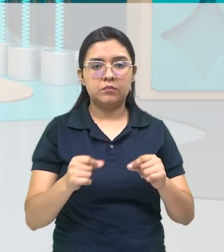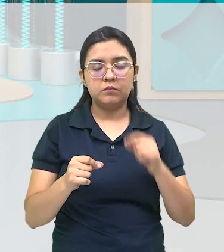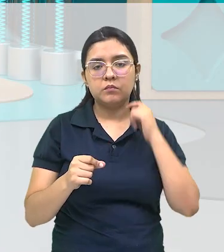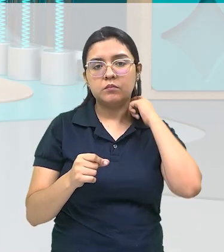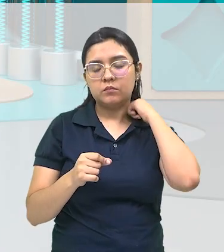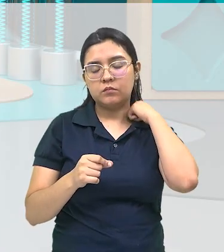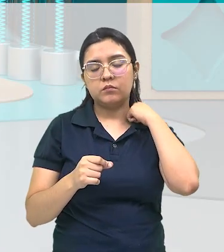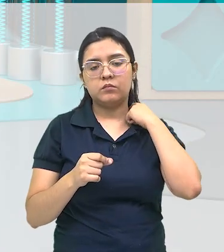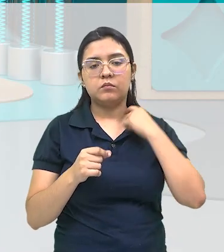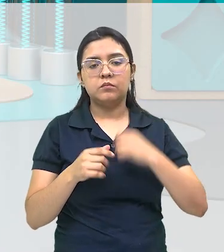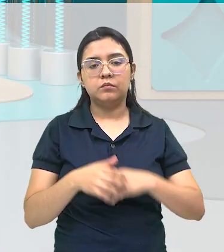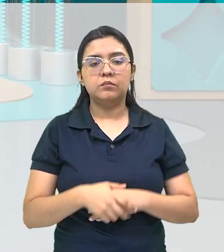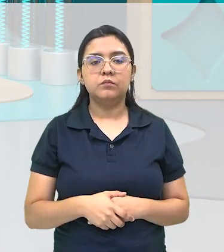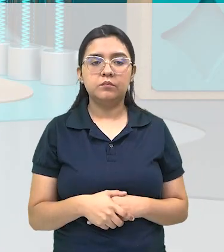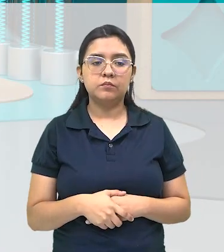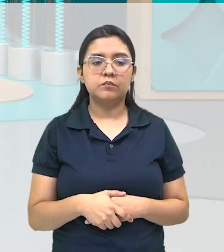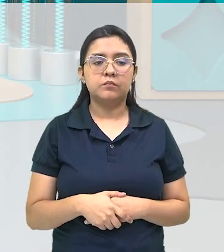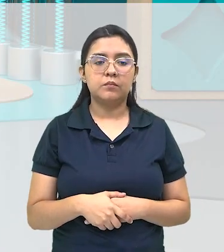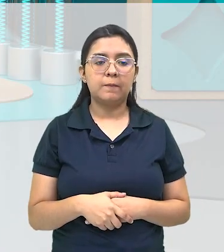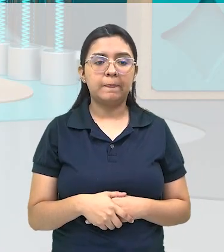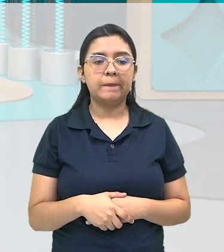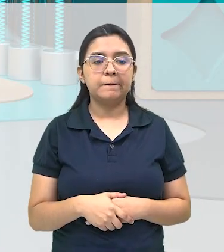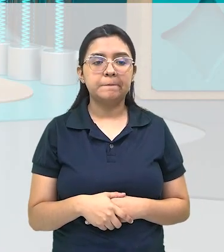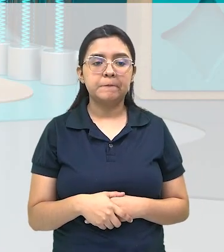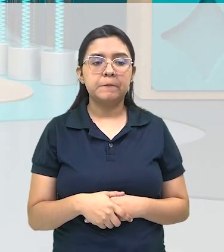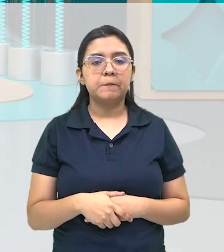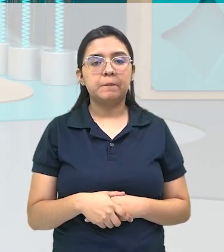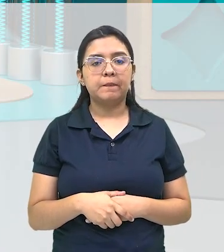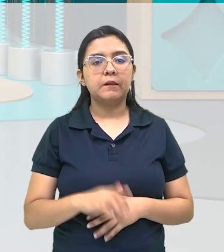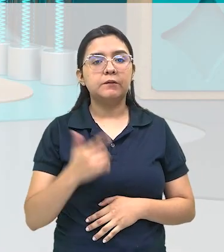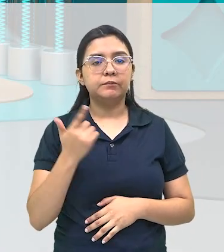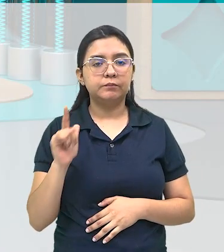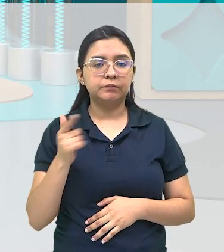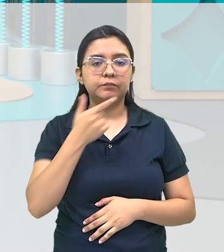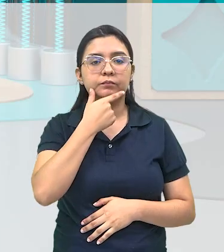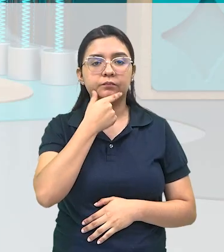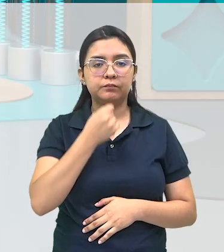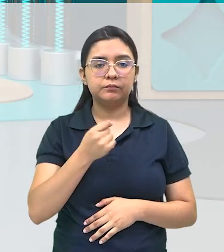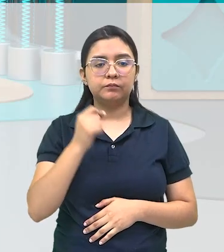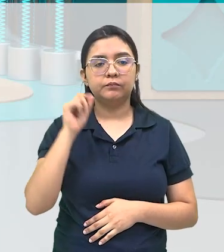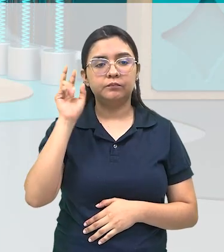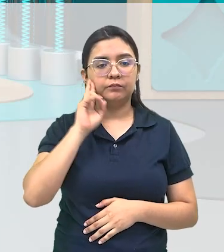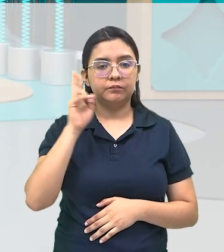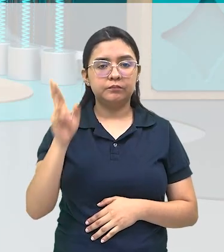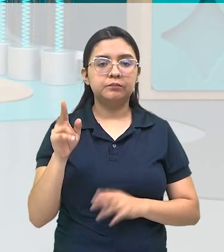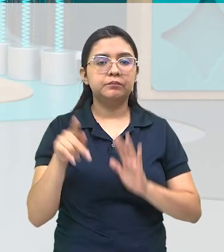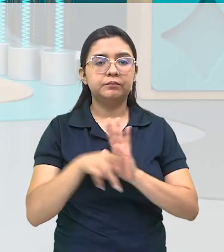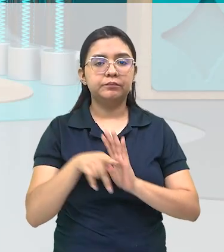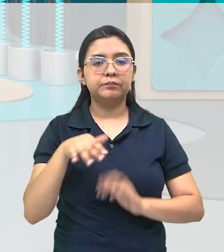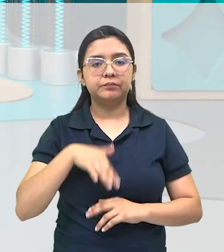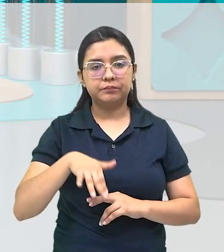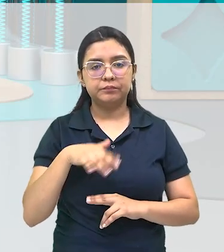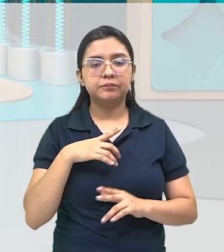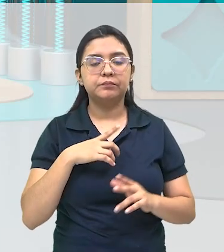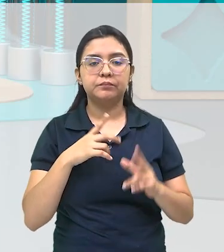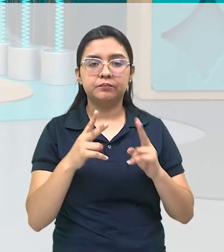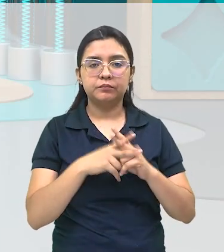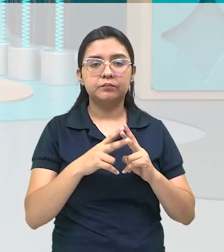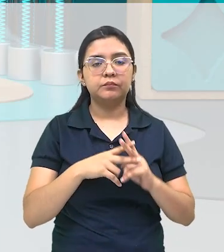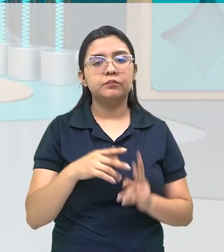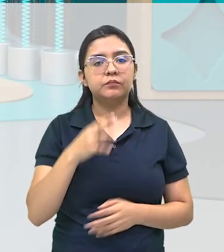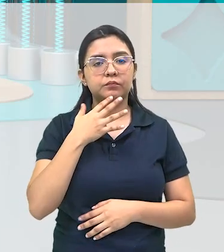de Sokaku Takeda, que era um grande mestre da arte Aiki-Jiu-Jitsu, e aí ele tinha